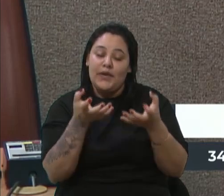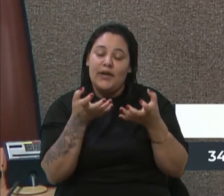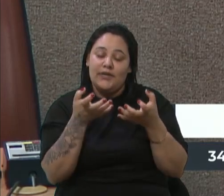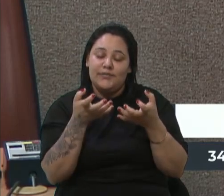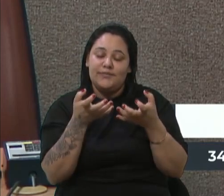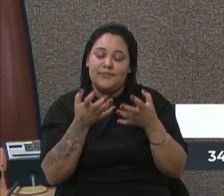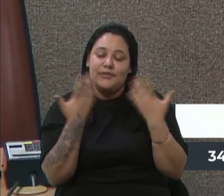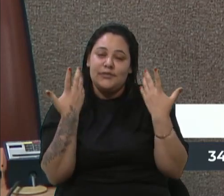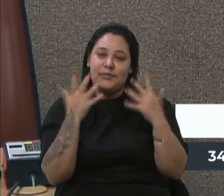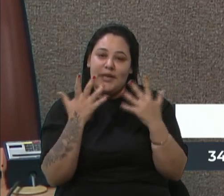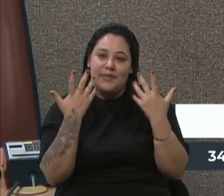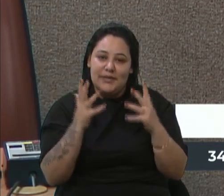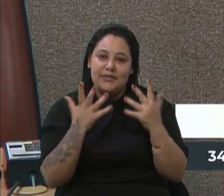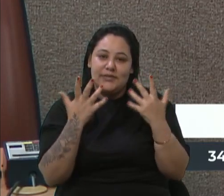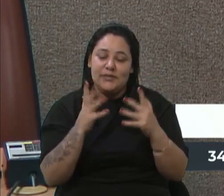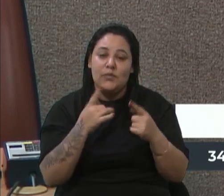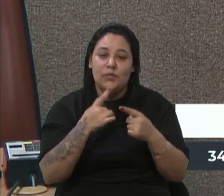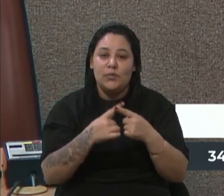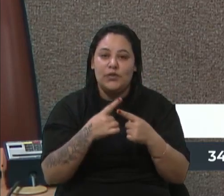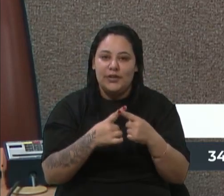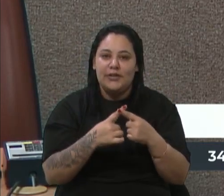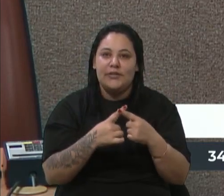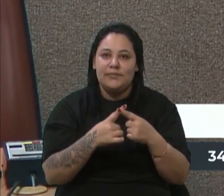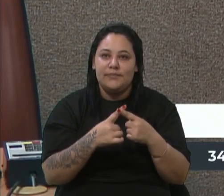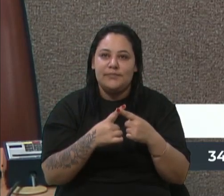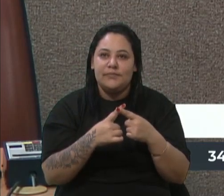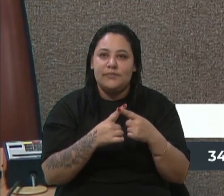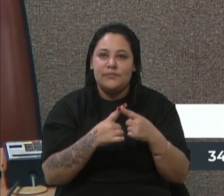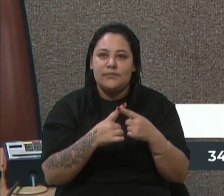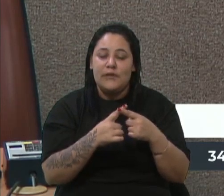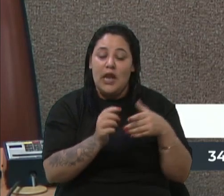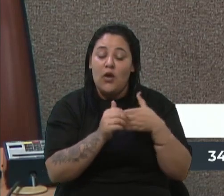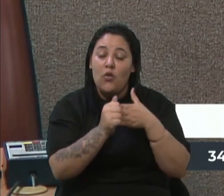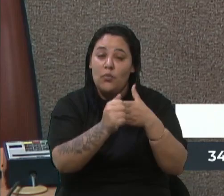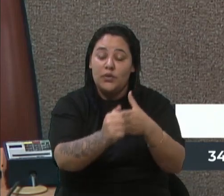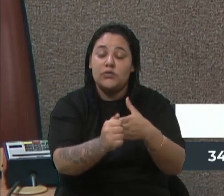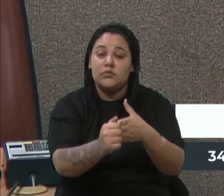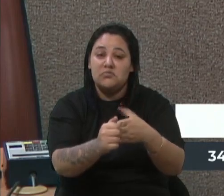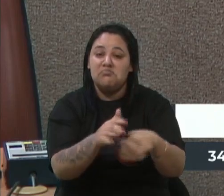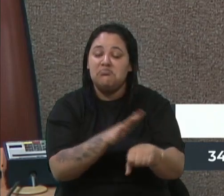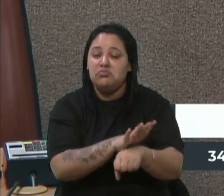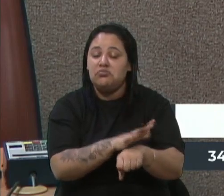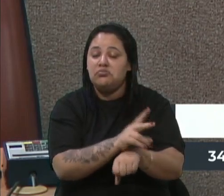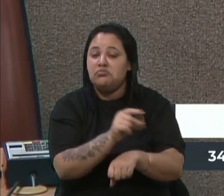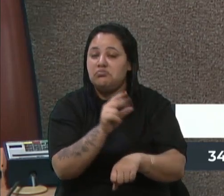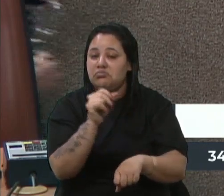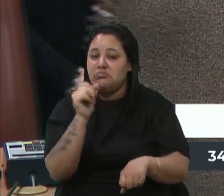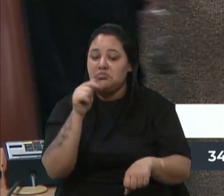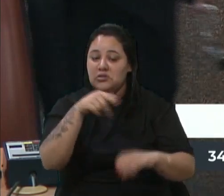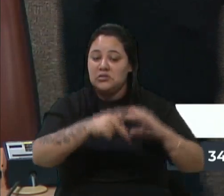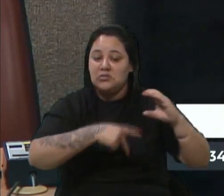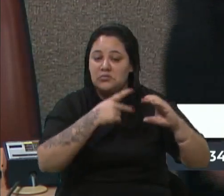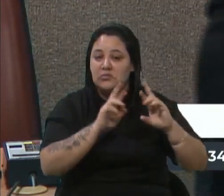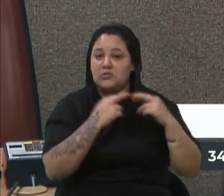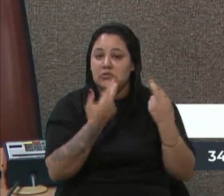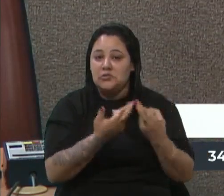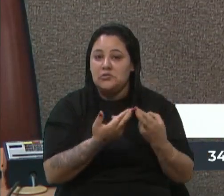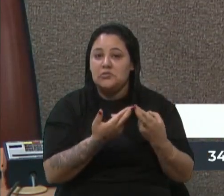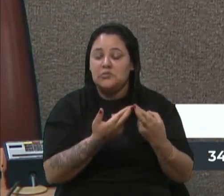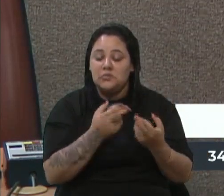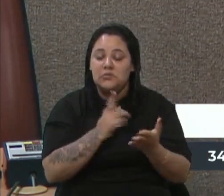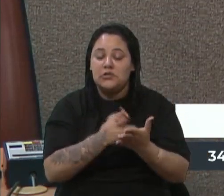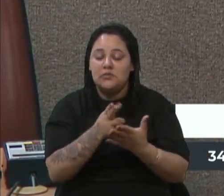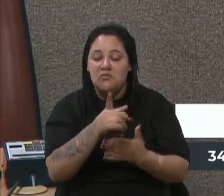voto de congratulações porque também ele acompa durante algum tempo aqui as sessões da Câmara de Vereadores e sempre com